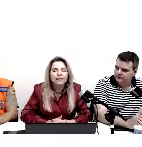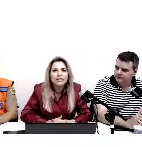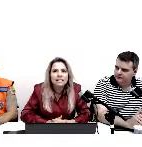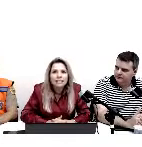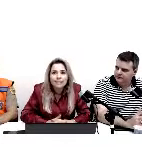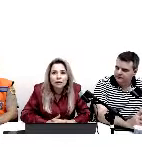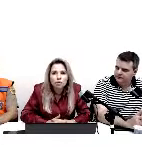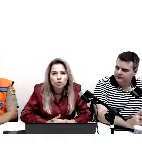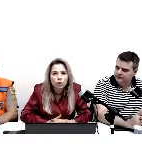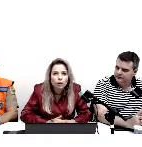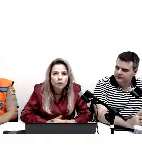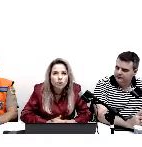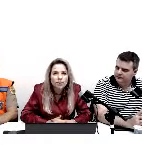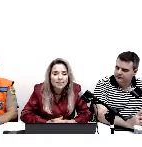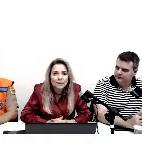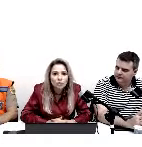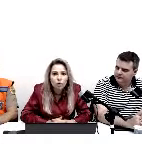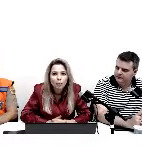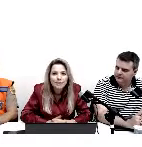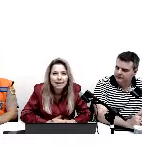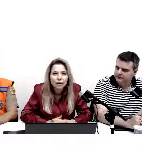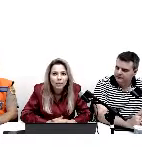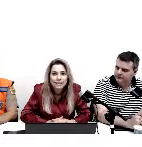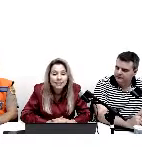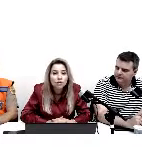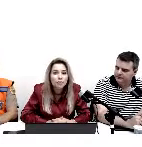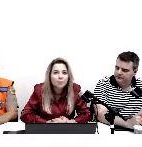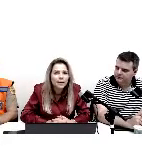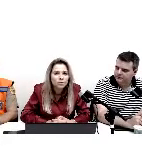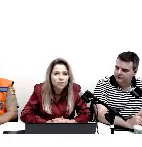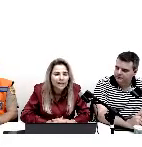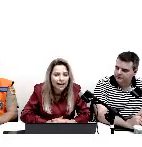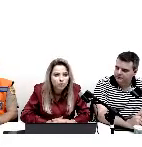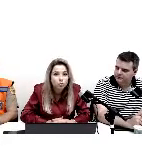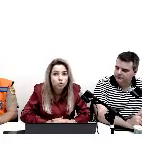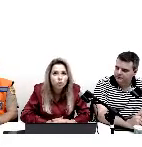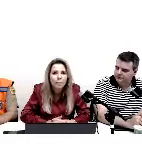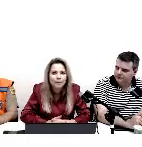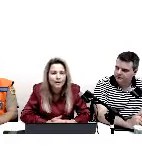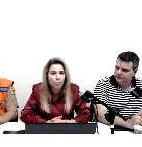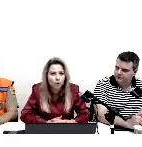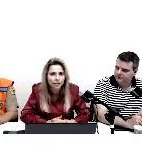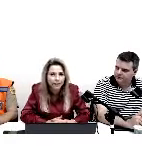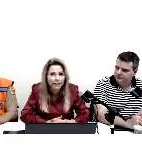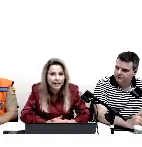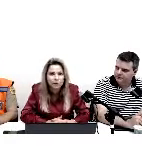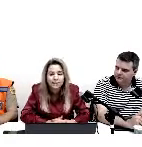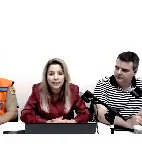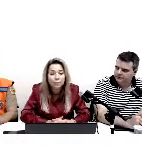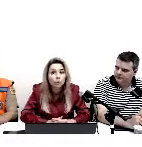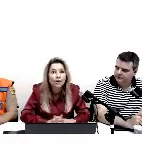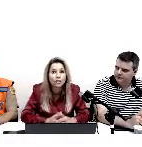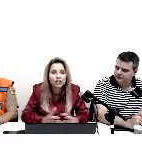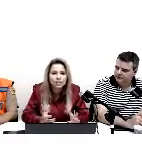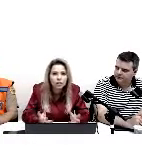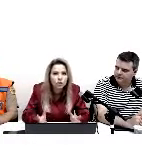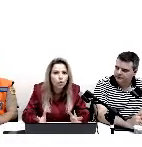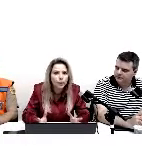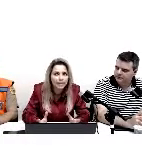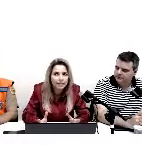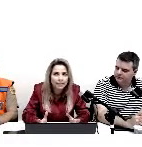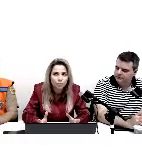Então, acredita-se que em torno de 8 de dezembro começaram a aparecer os primeiros casos de uma pneumonia causada por um